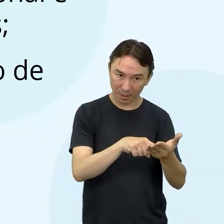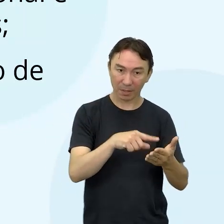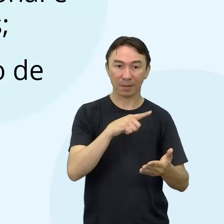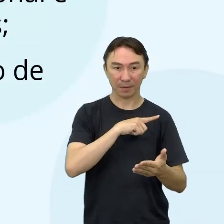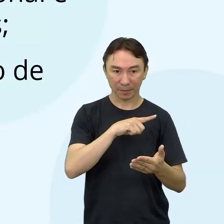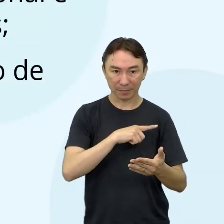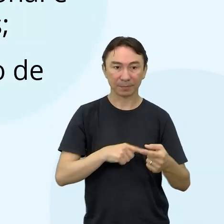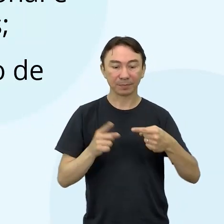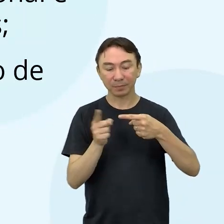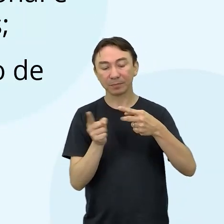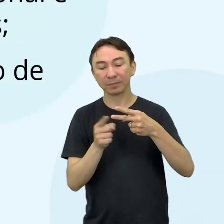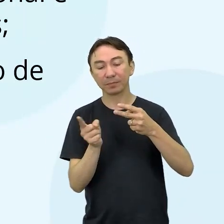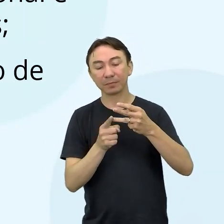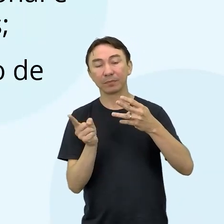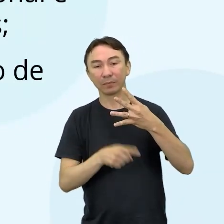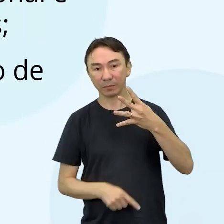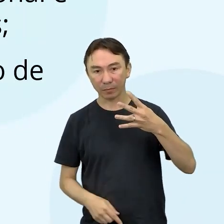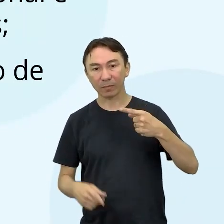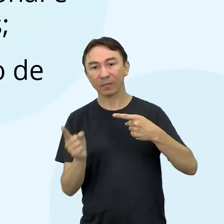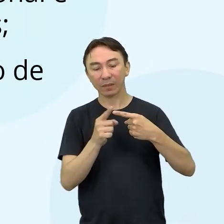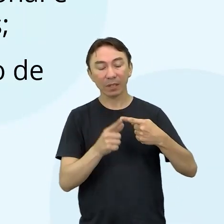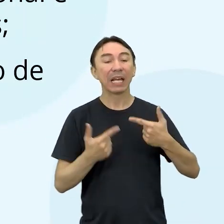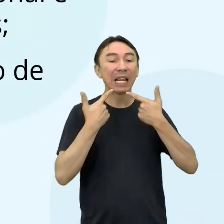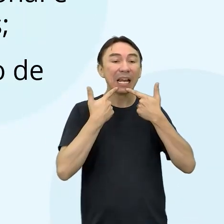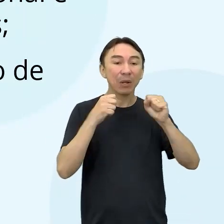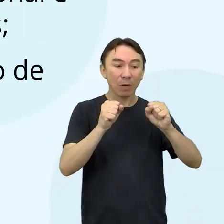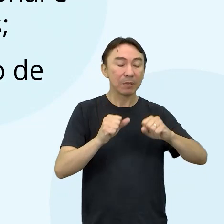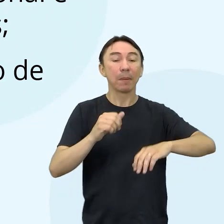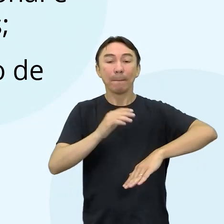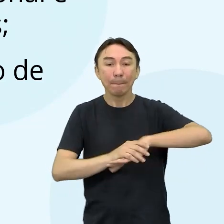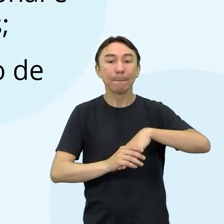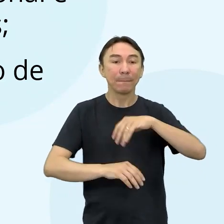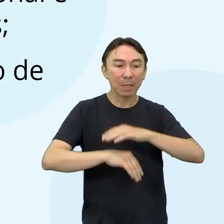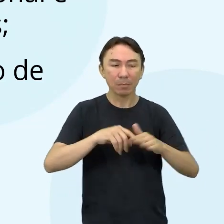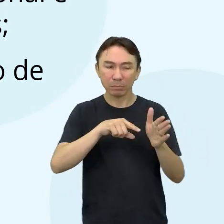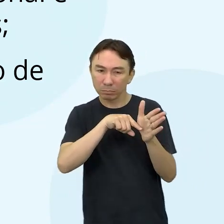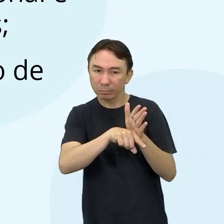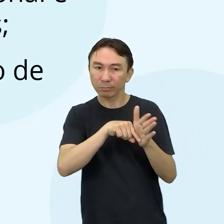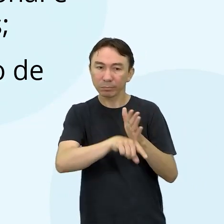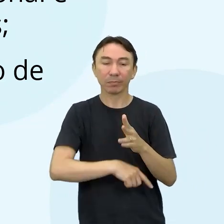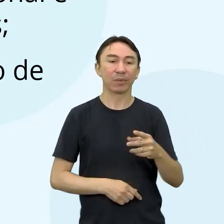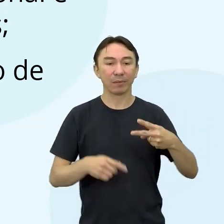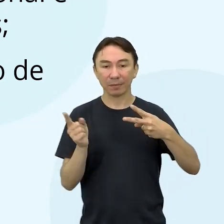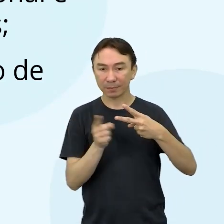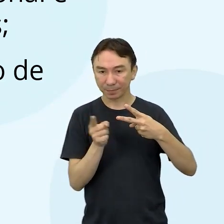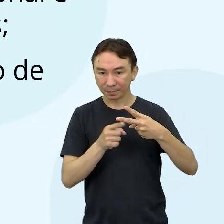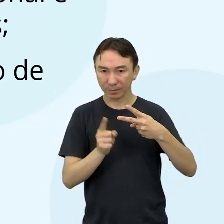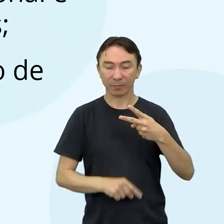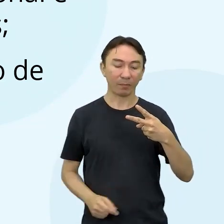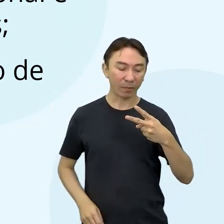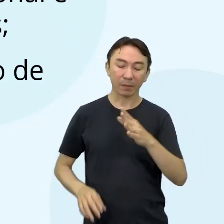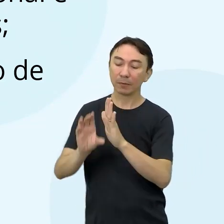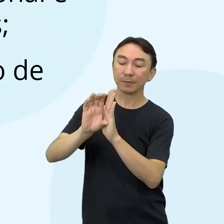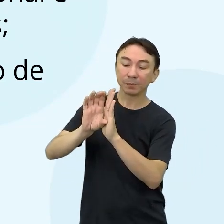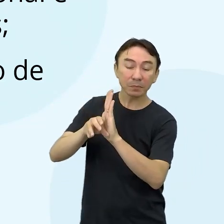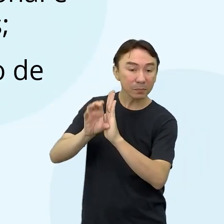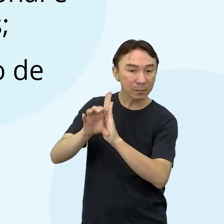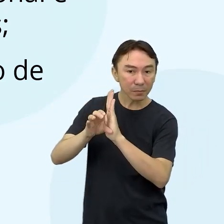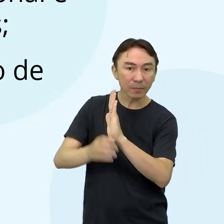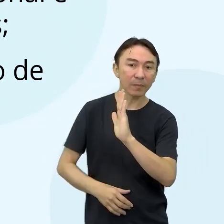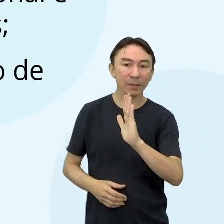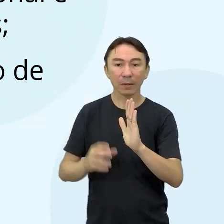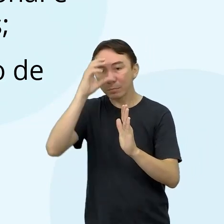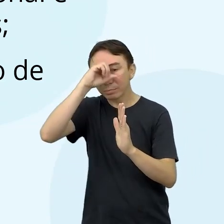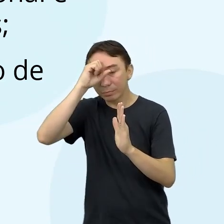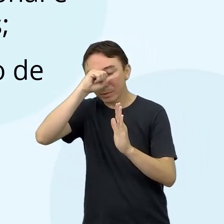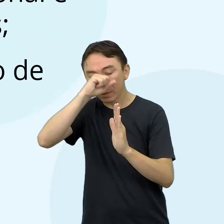as práticas de linguagem no contexto da recuperação intensiva, reconhecer os conceitos sobre a aprendizagem baseada em